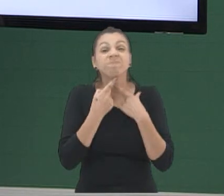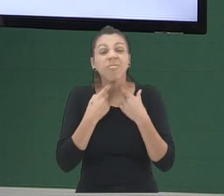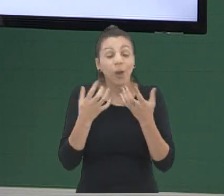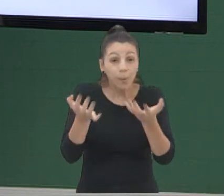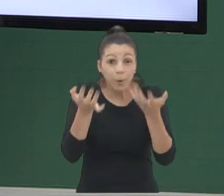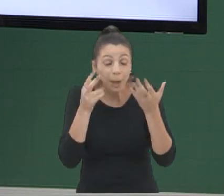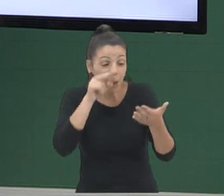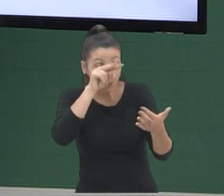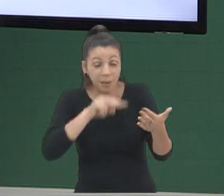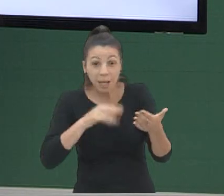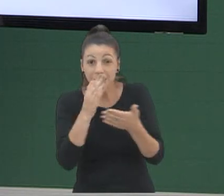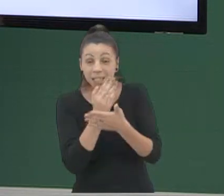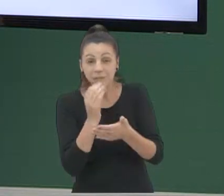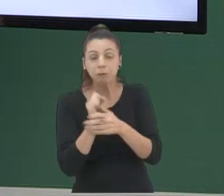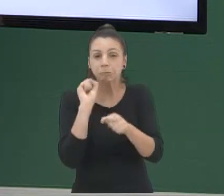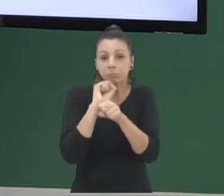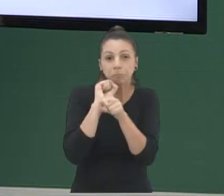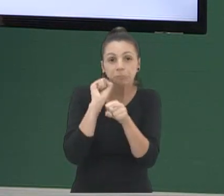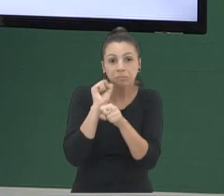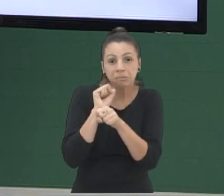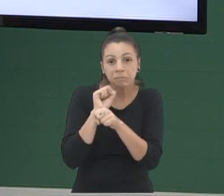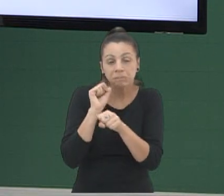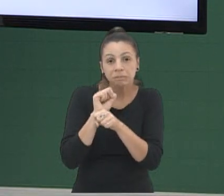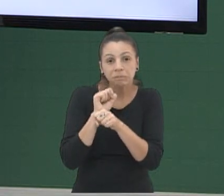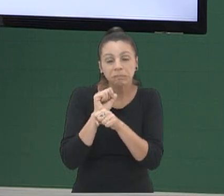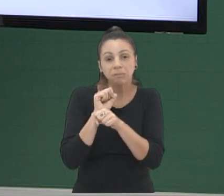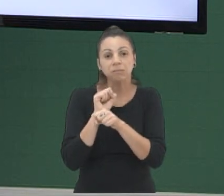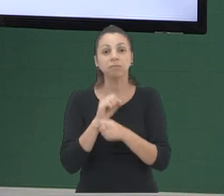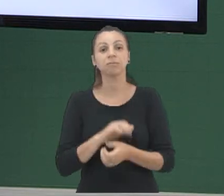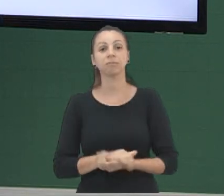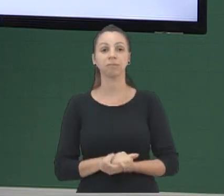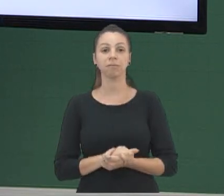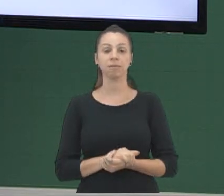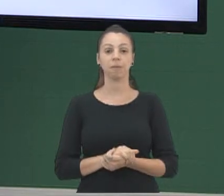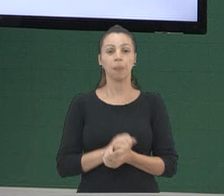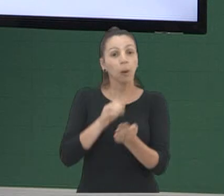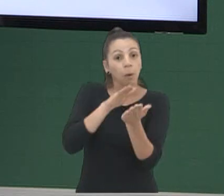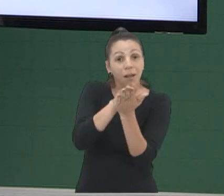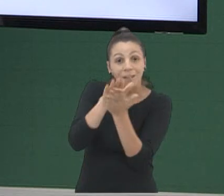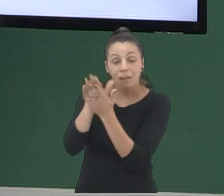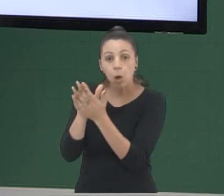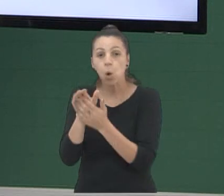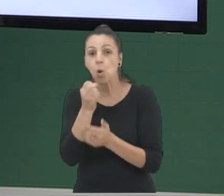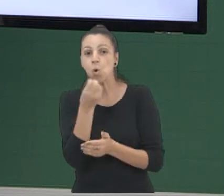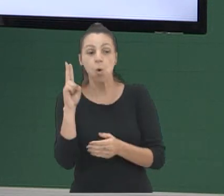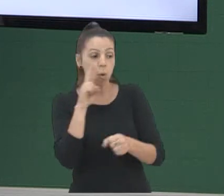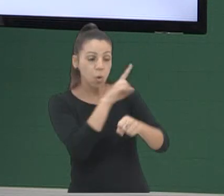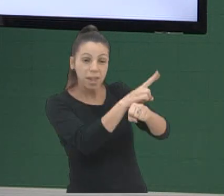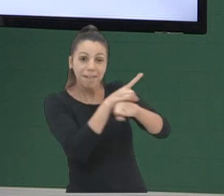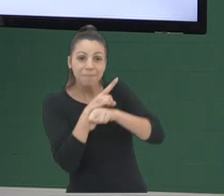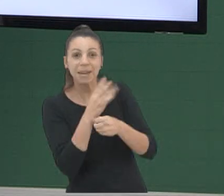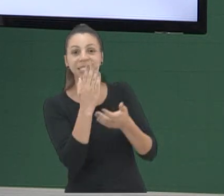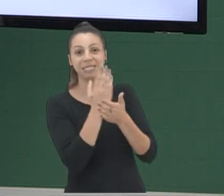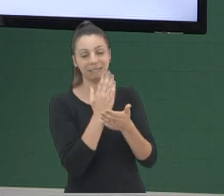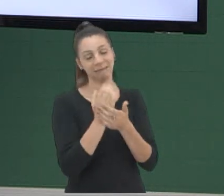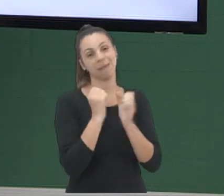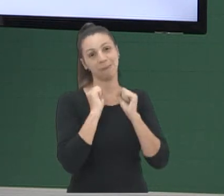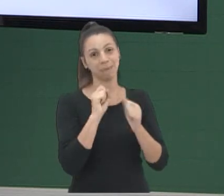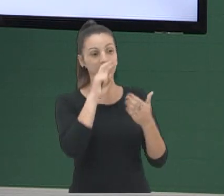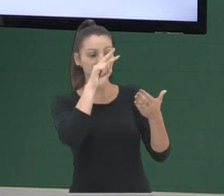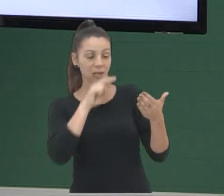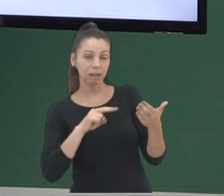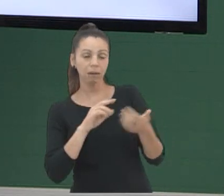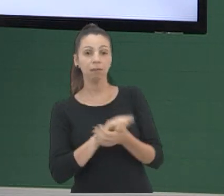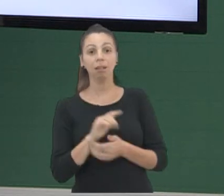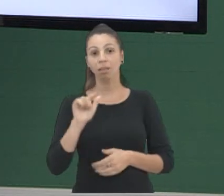ler aquele livro, fica esperando e tal, o lançamento, ou empresta e fica muito feliz porque pode ler aquele livro. Então,